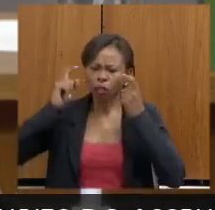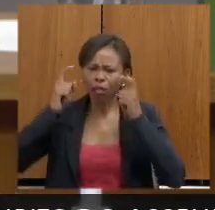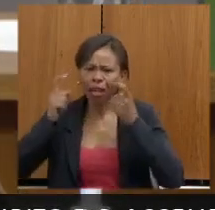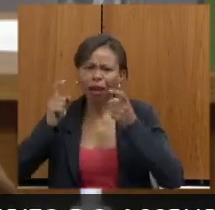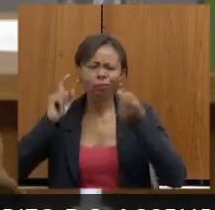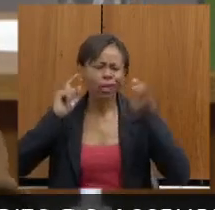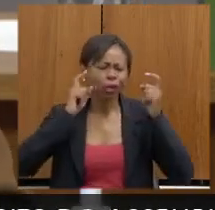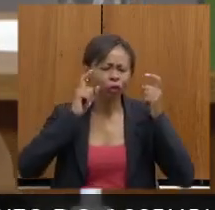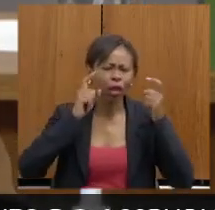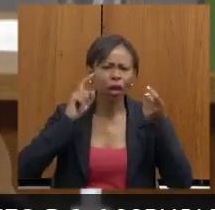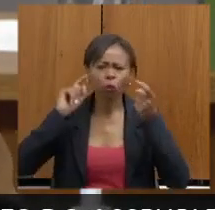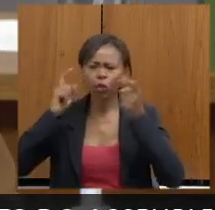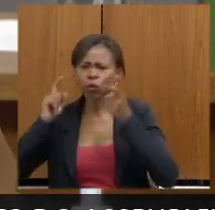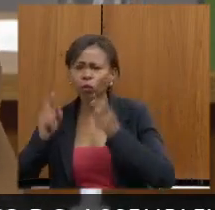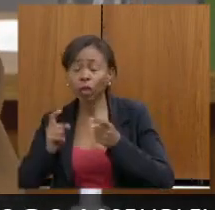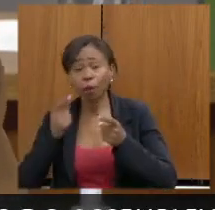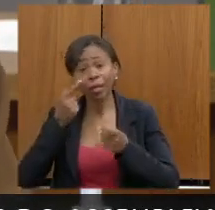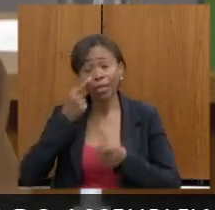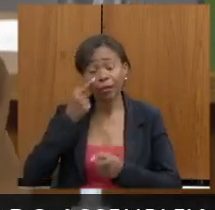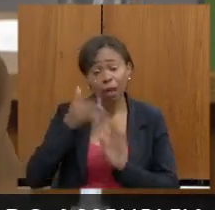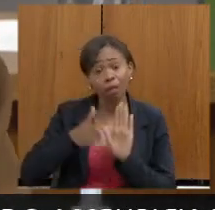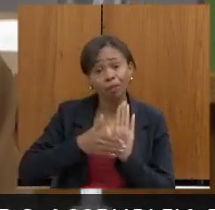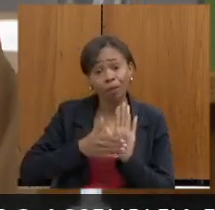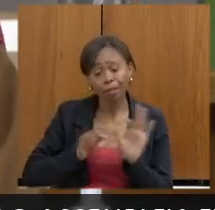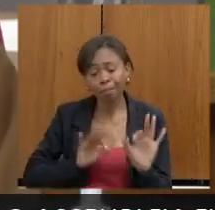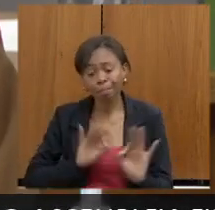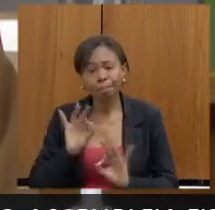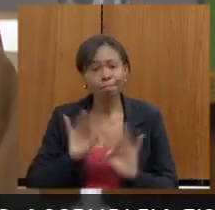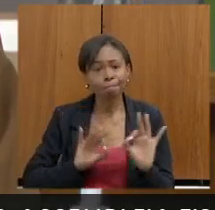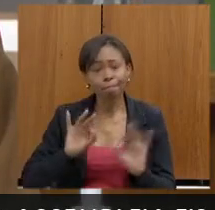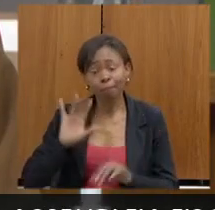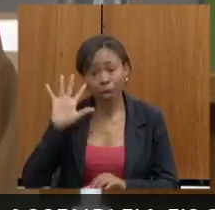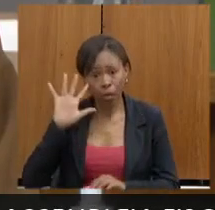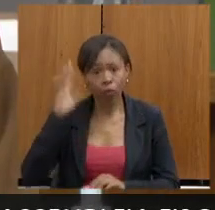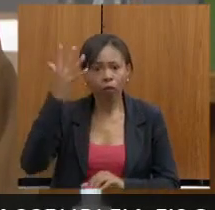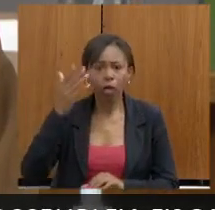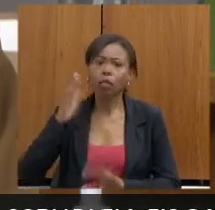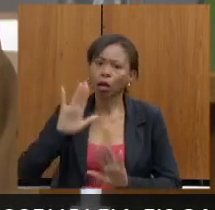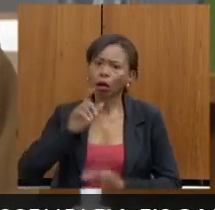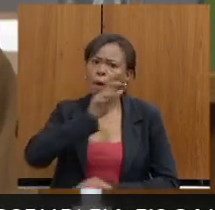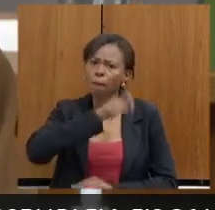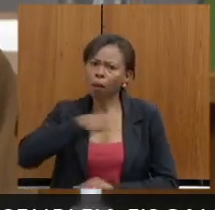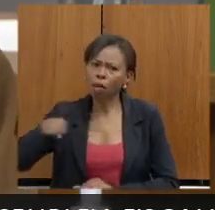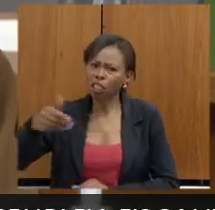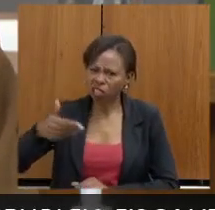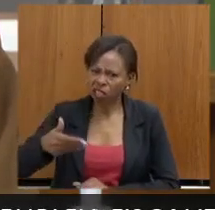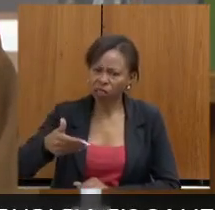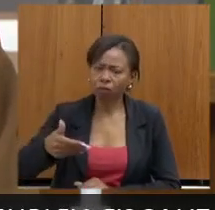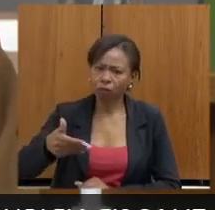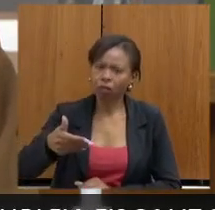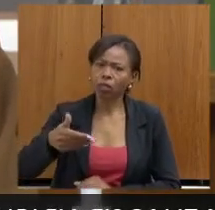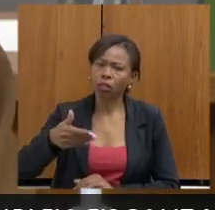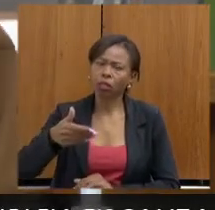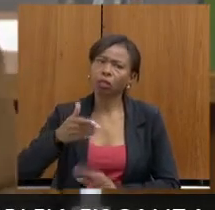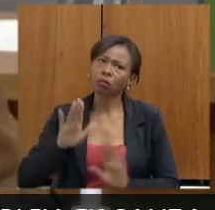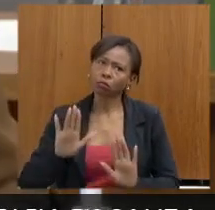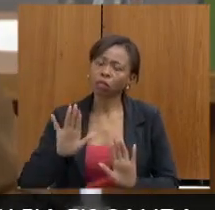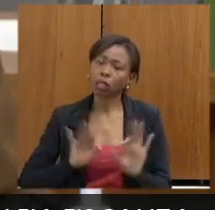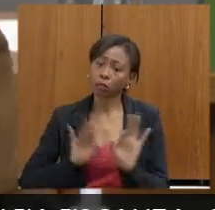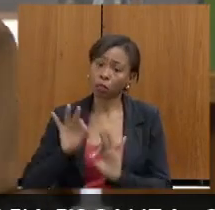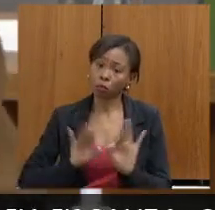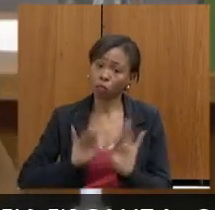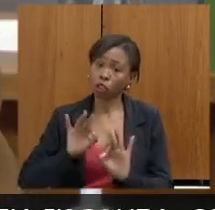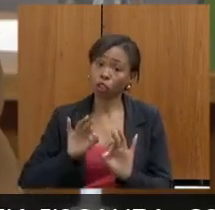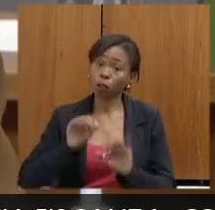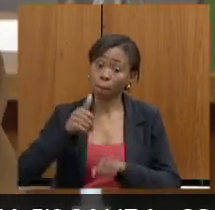nesse plano inclusive é a gente entende que nos próximo e esse plano de sua